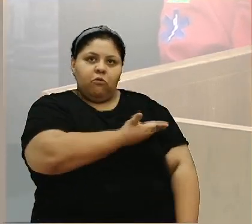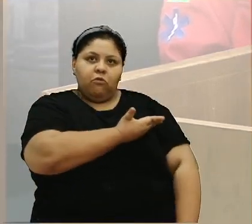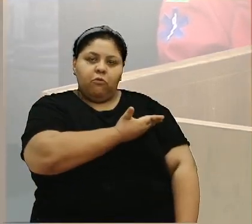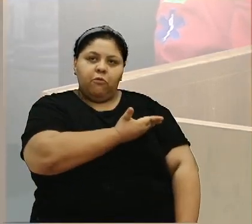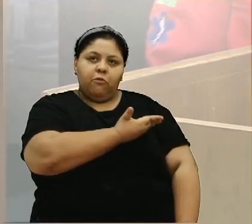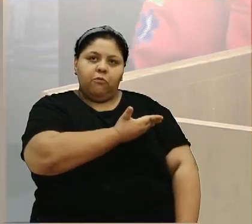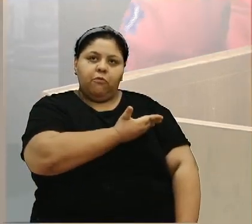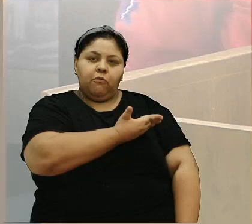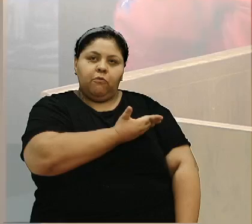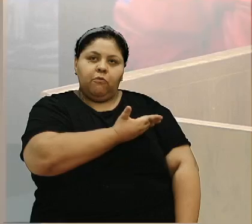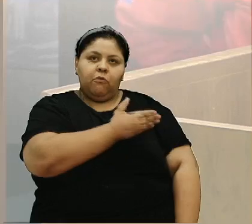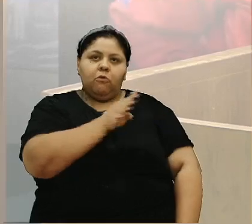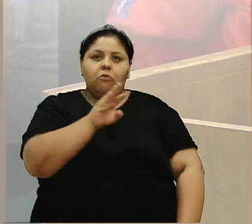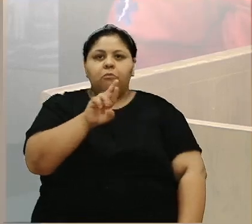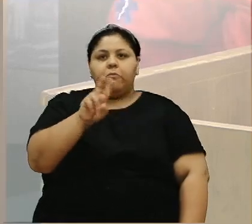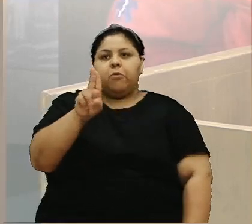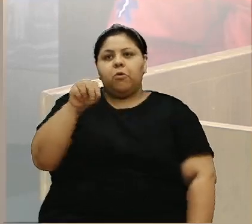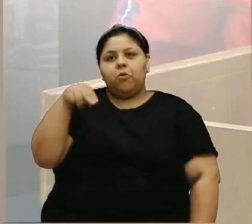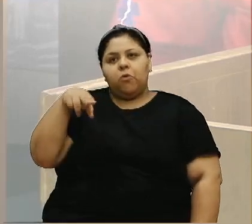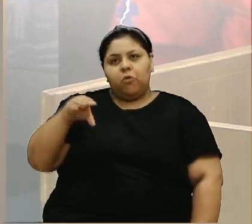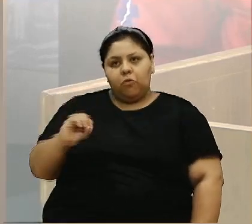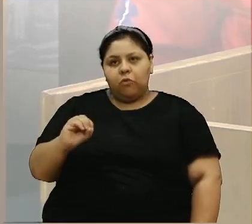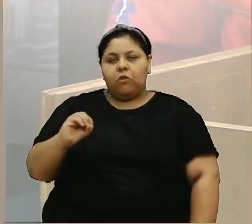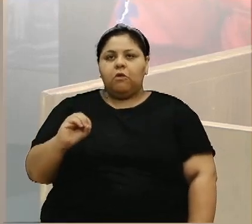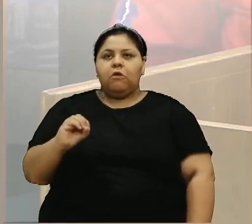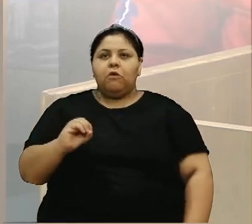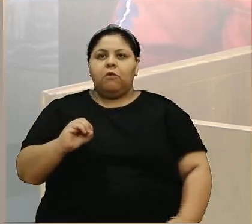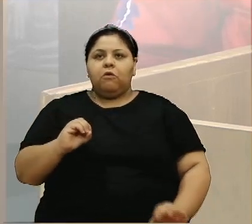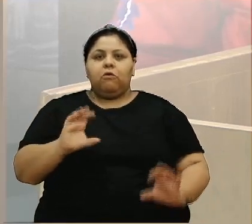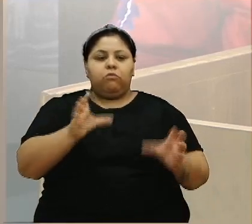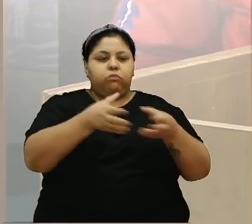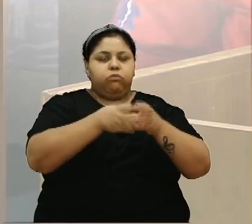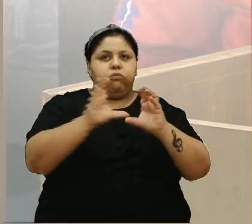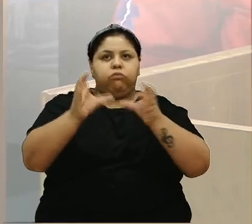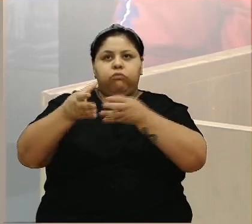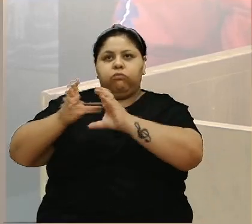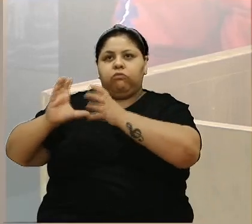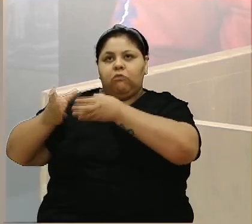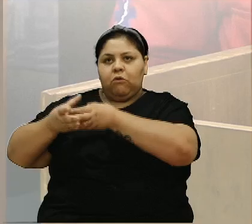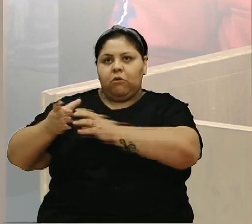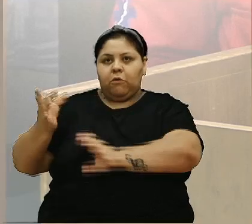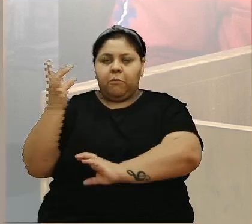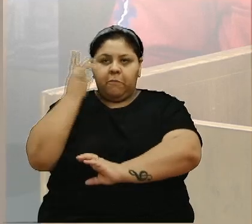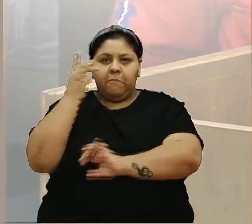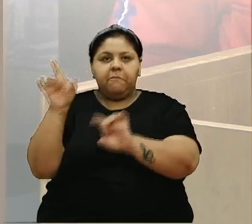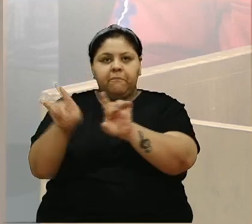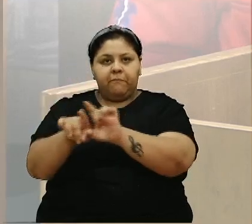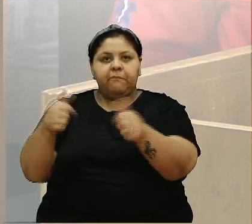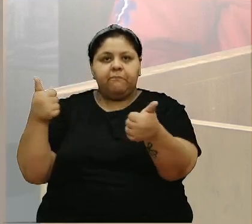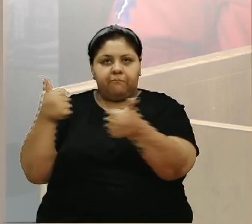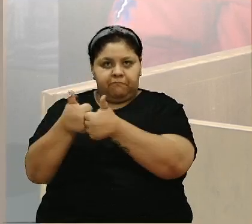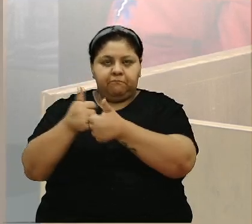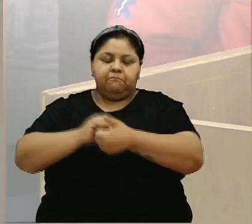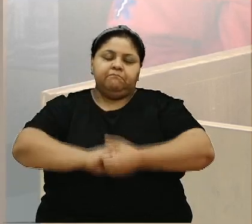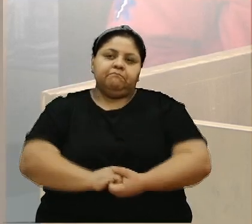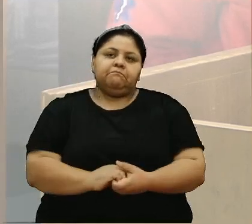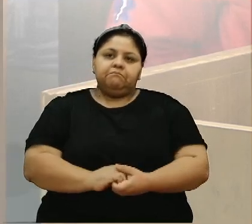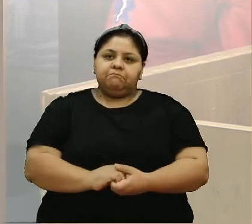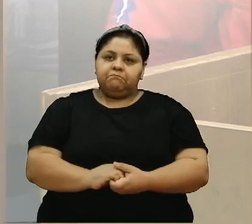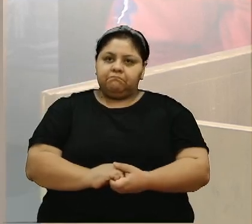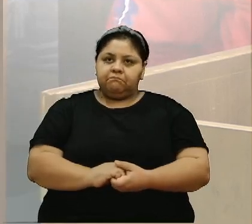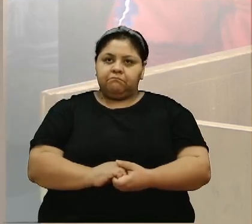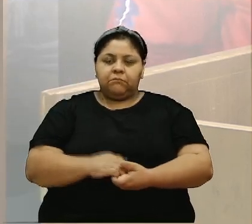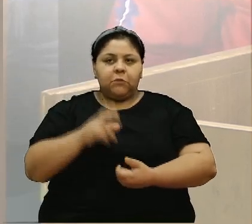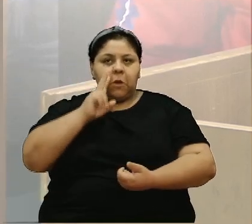adjunto, o Bruno Amaral, e parte da nossa equipe presente aí também junto com nós aí. Pessoal, então a